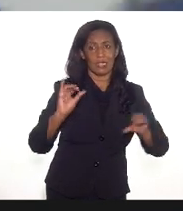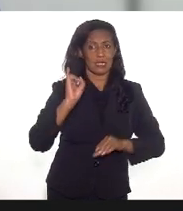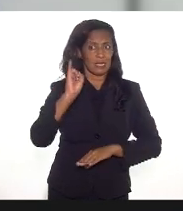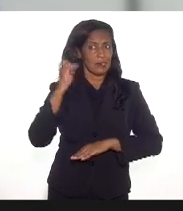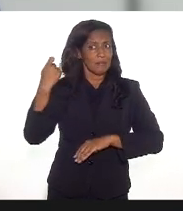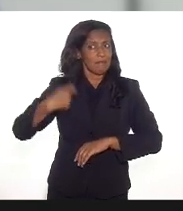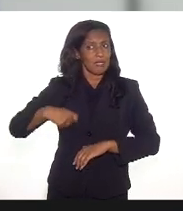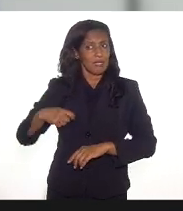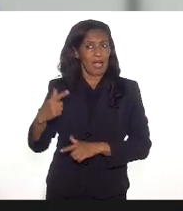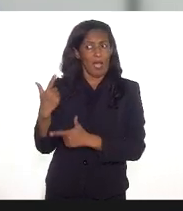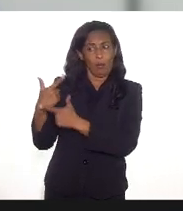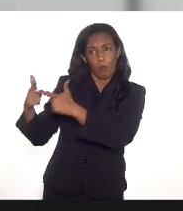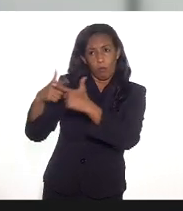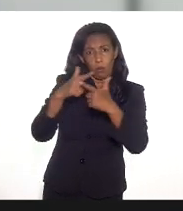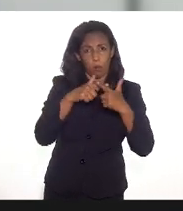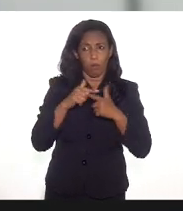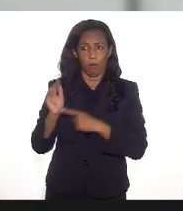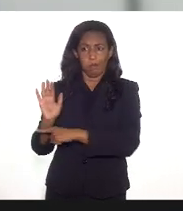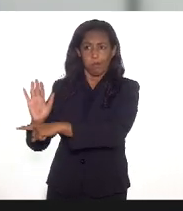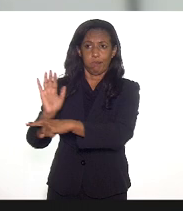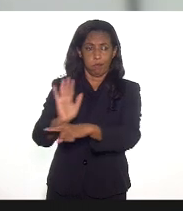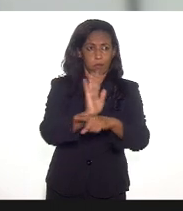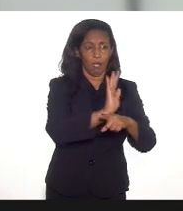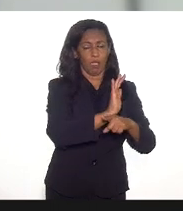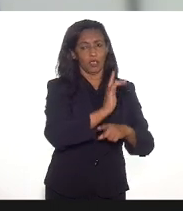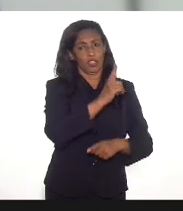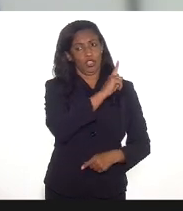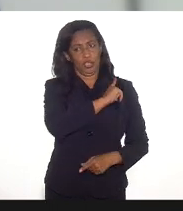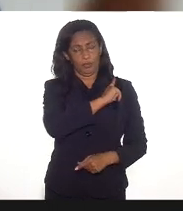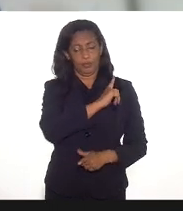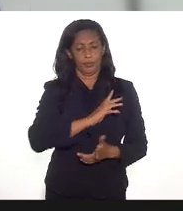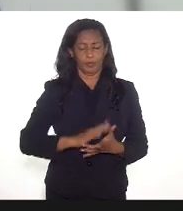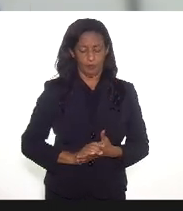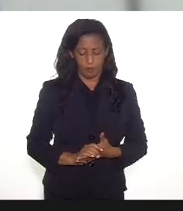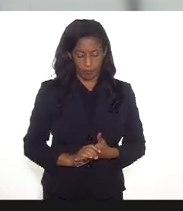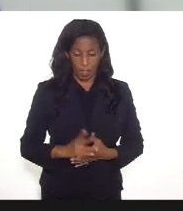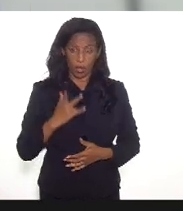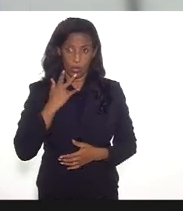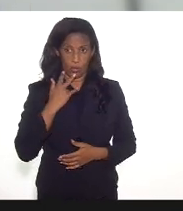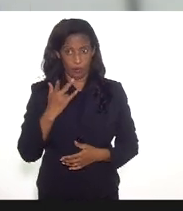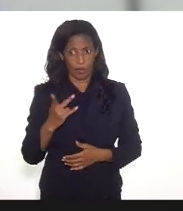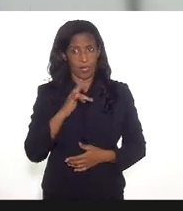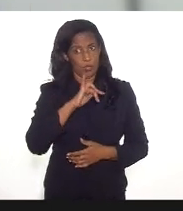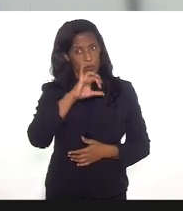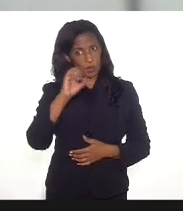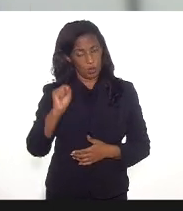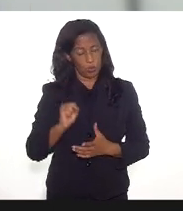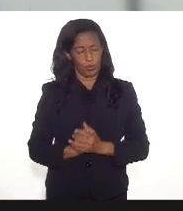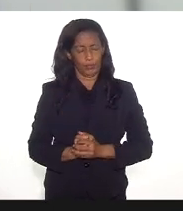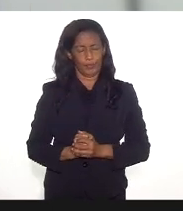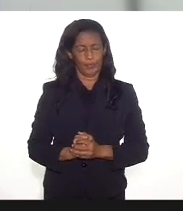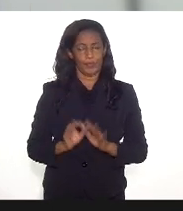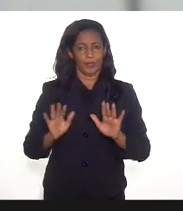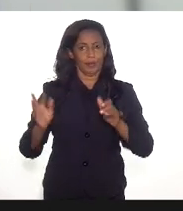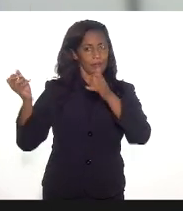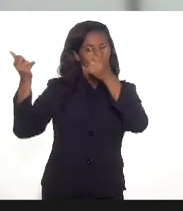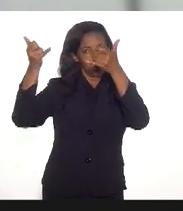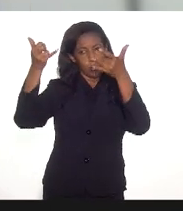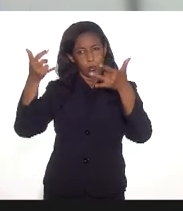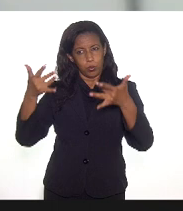eventuais problemas de gestão. Estou dizendo isso para